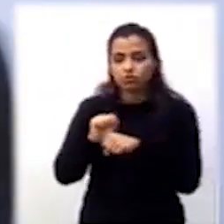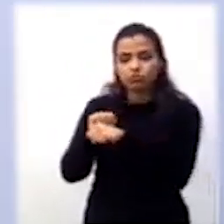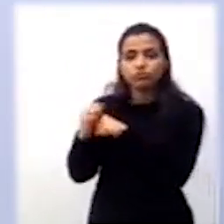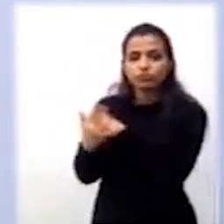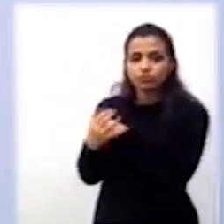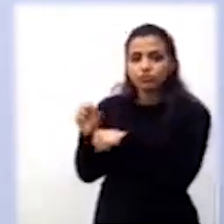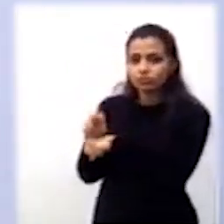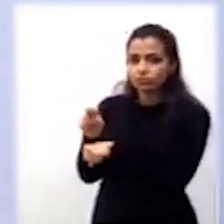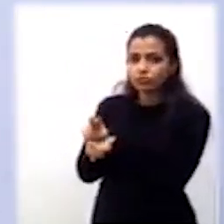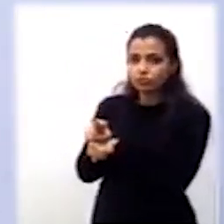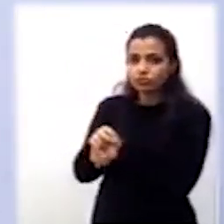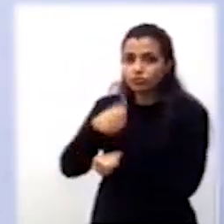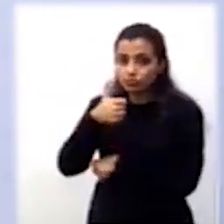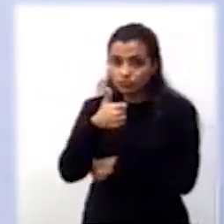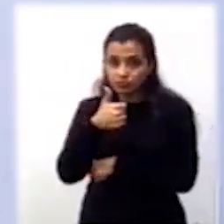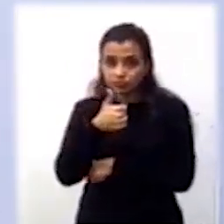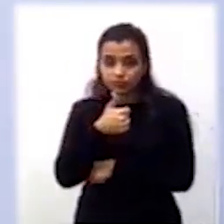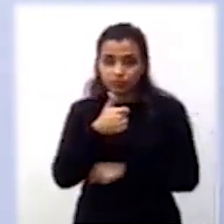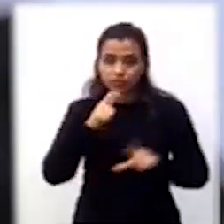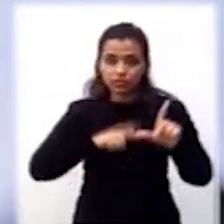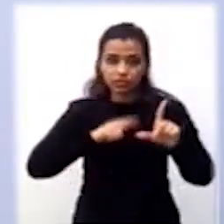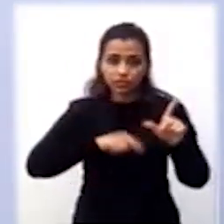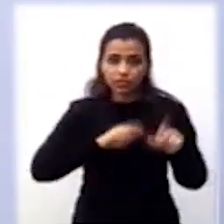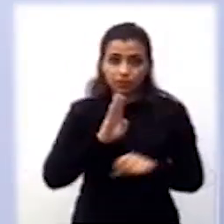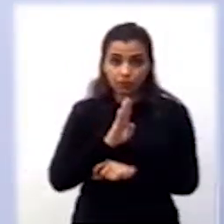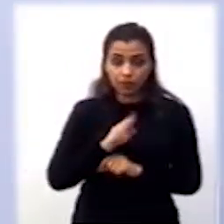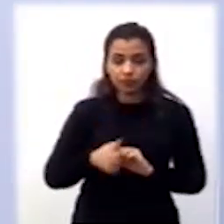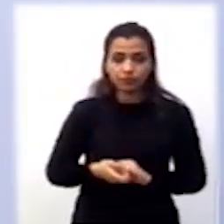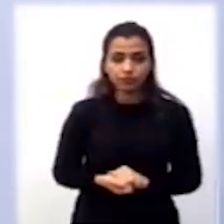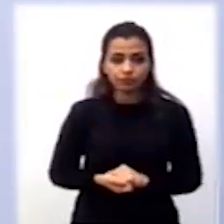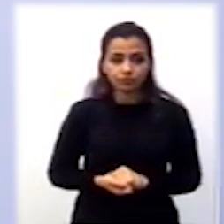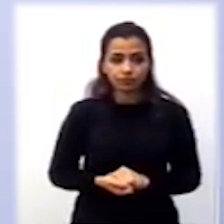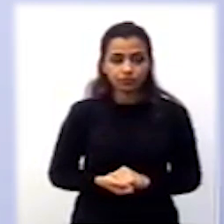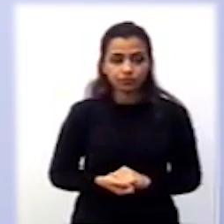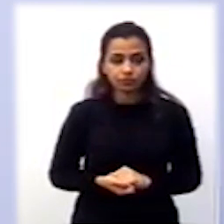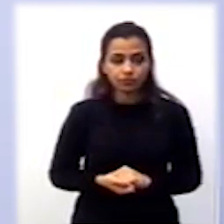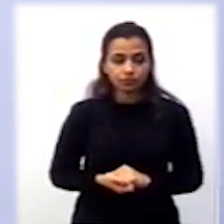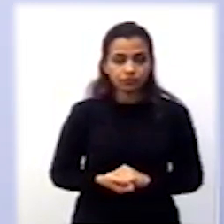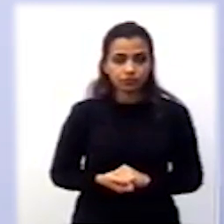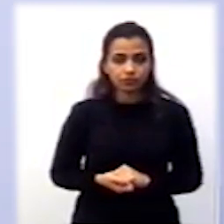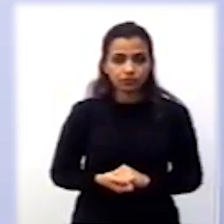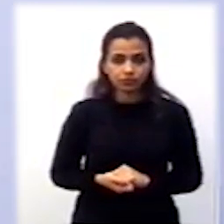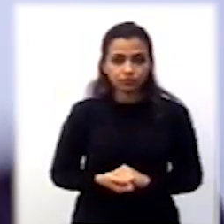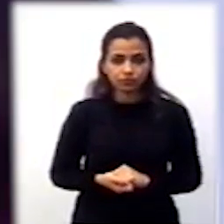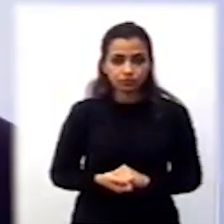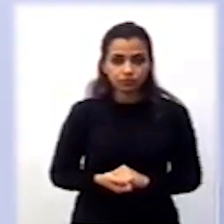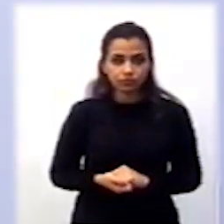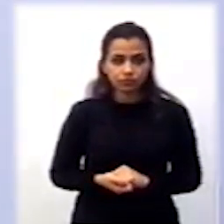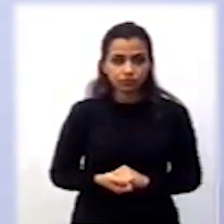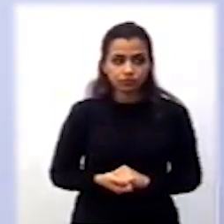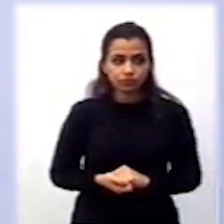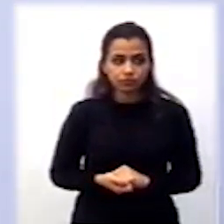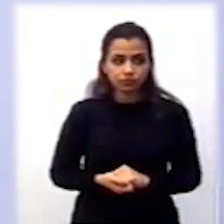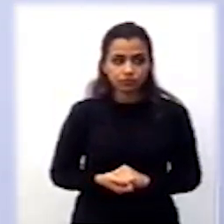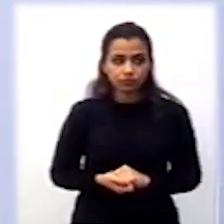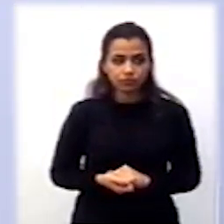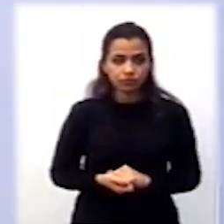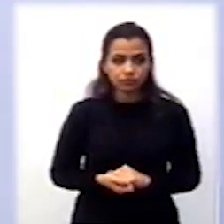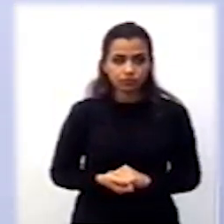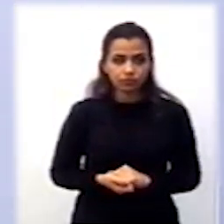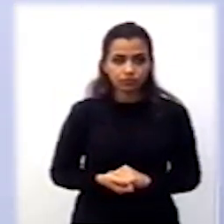colocar aí a letra B. Bora fazer outra questão? Outra questão, bora treinar. Vamos